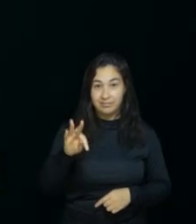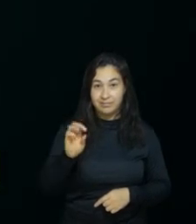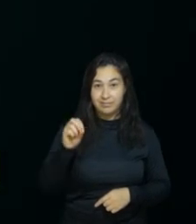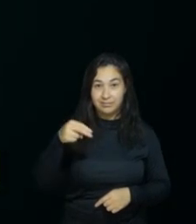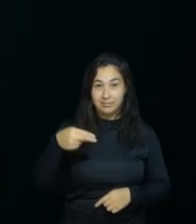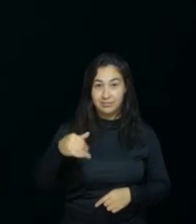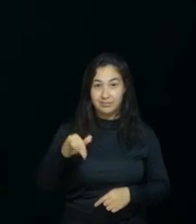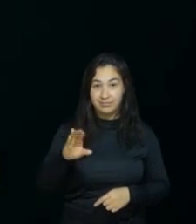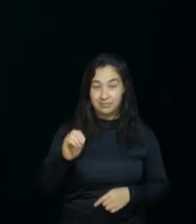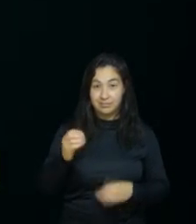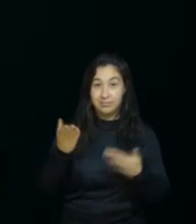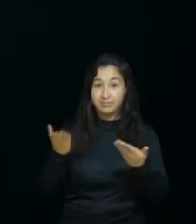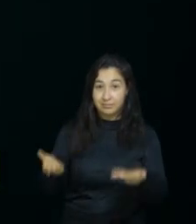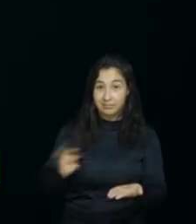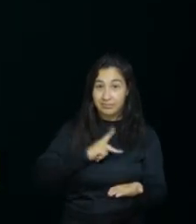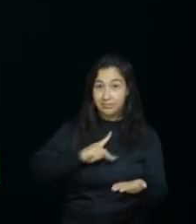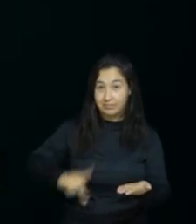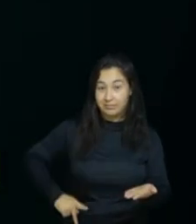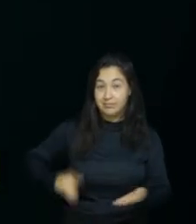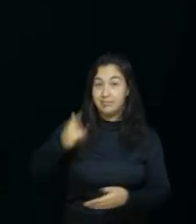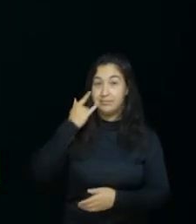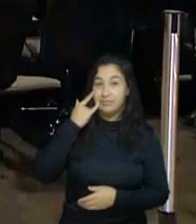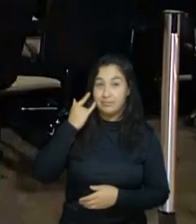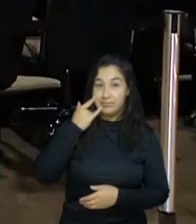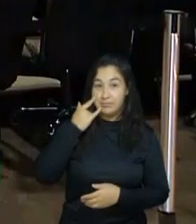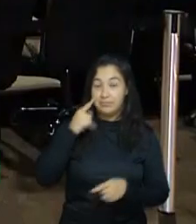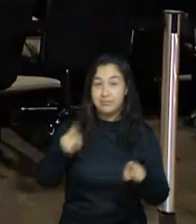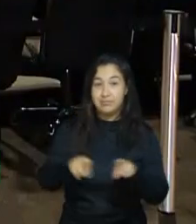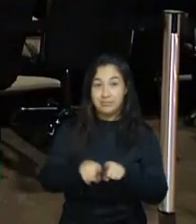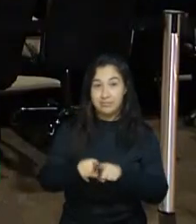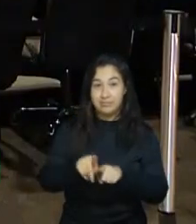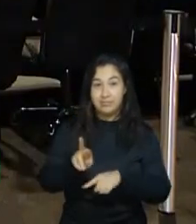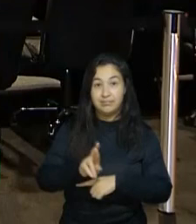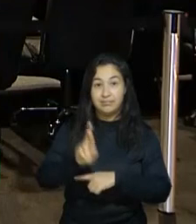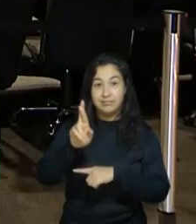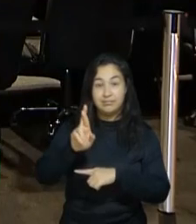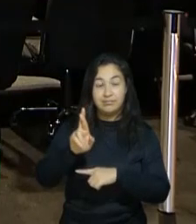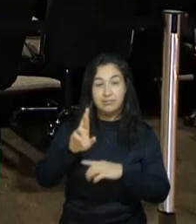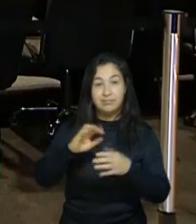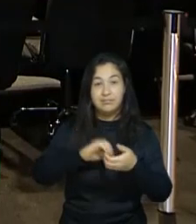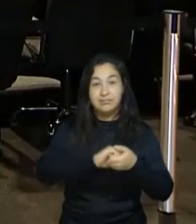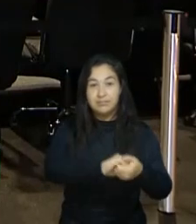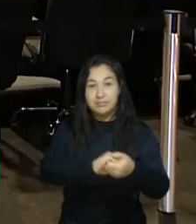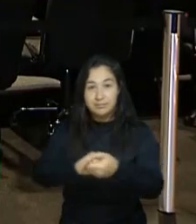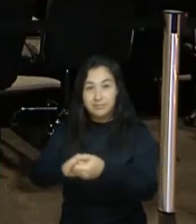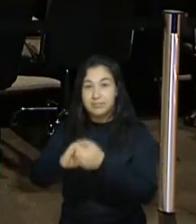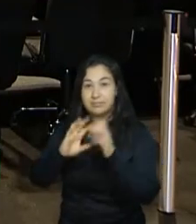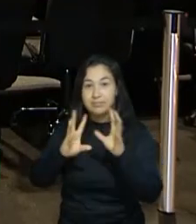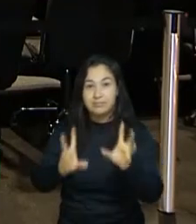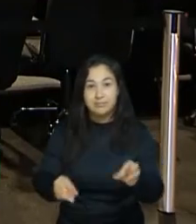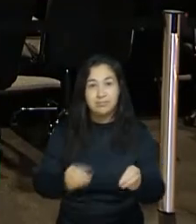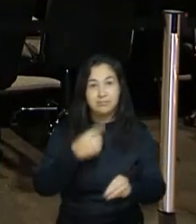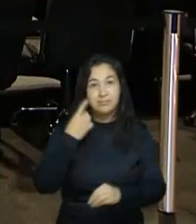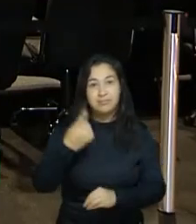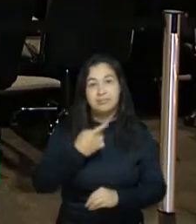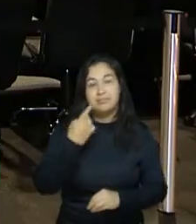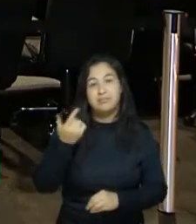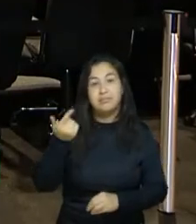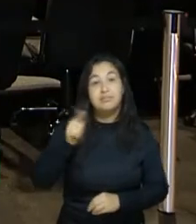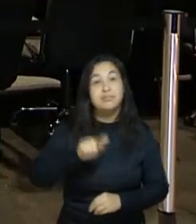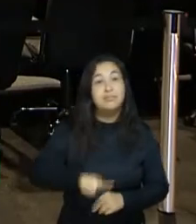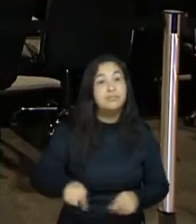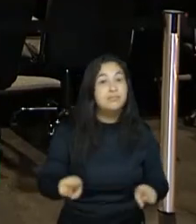cumprimento Vossa Senhoria e, em seu nome, cumprimento a mesa e todos os demais deputados. Cumprimento de forma